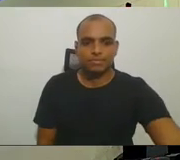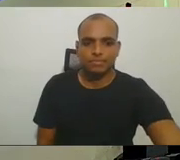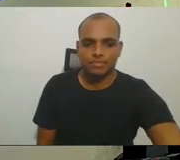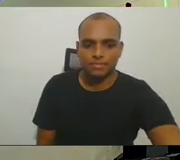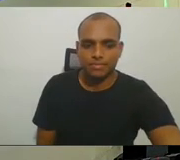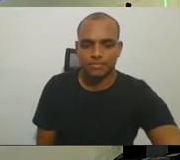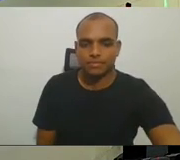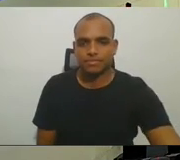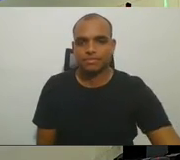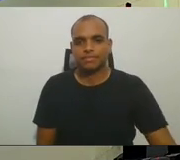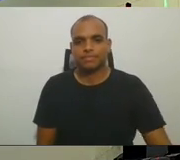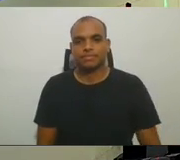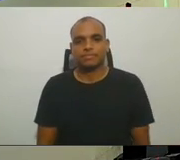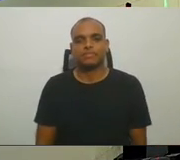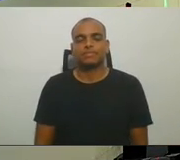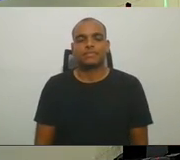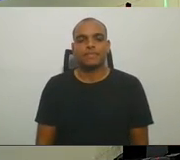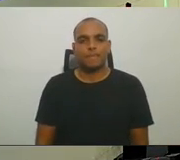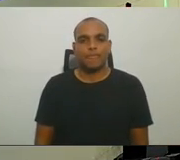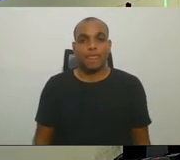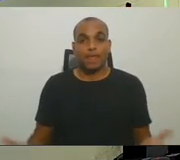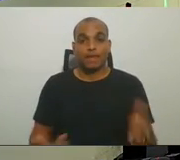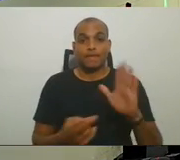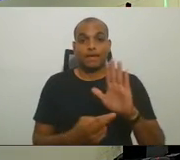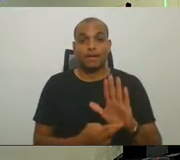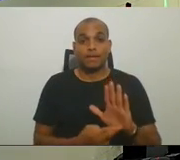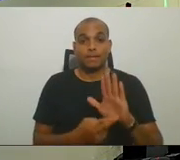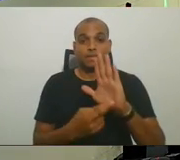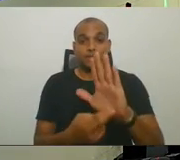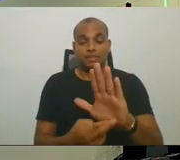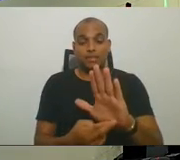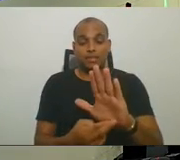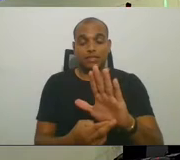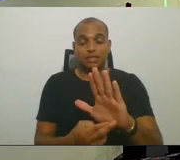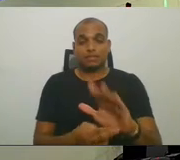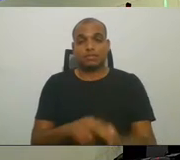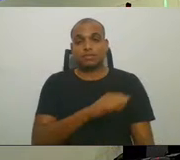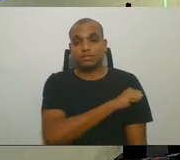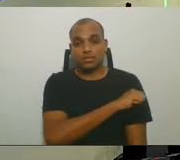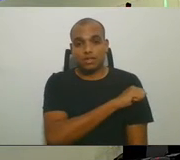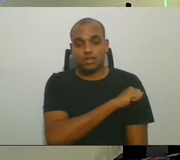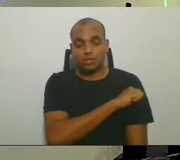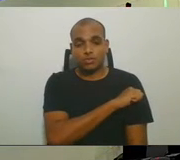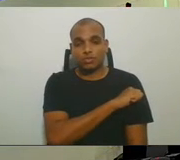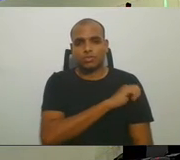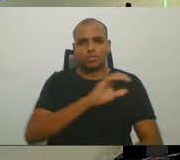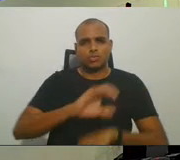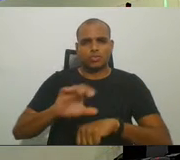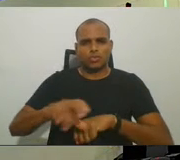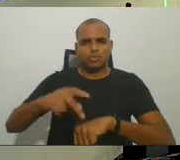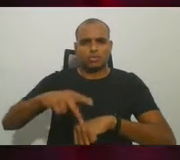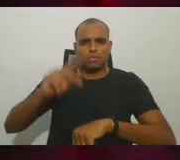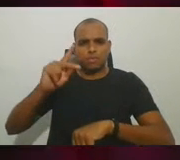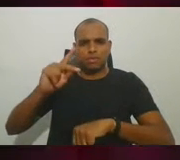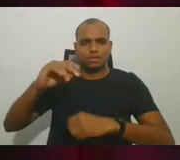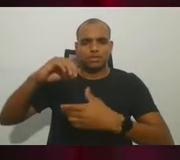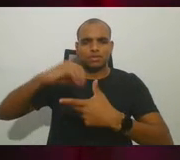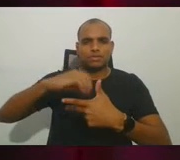E o representante dos acadêmicos e acadêmicas dos cursos de pós-graduação da